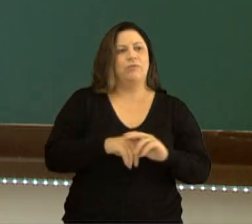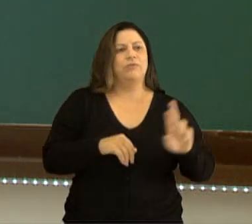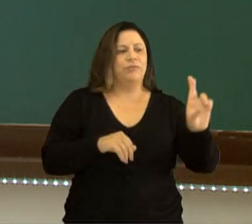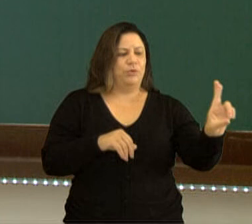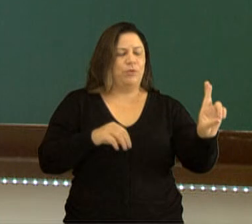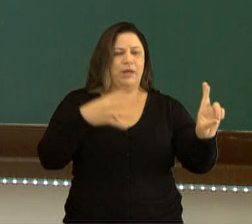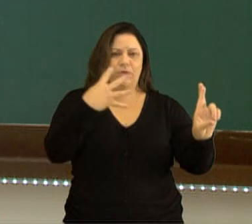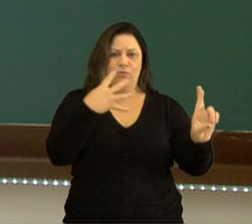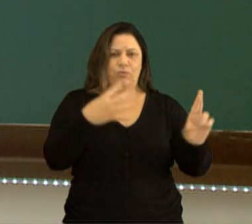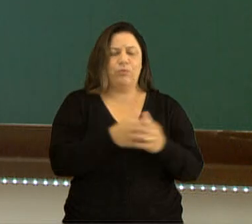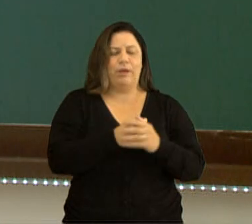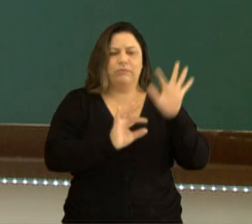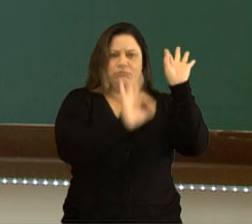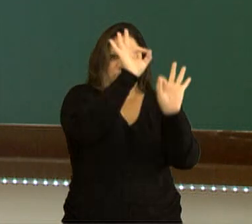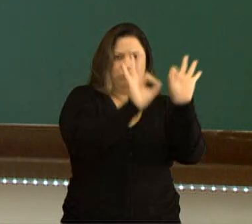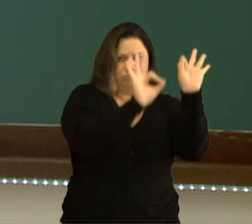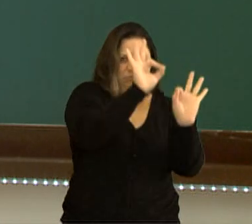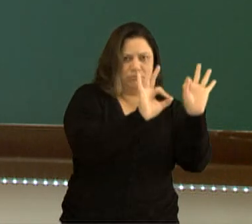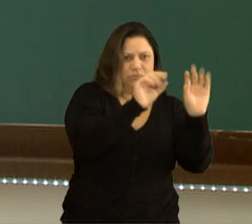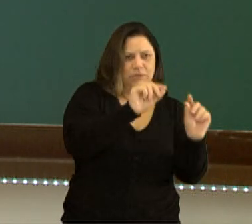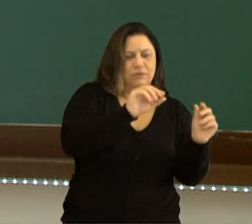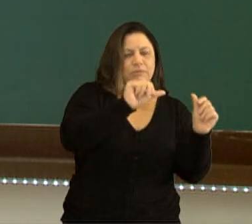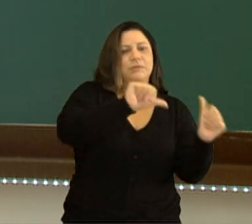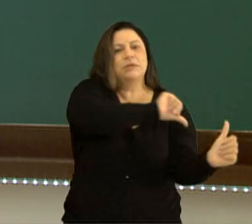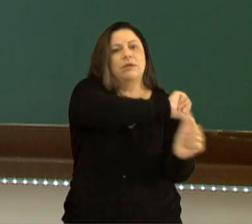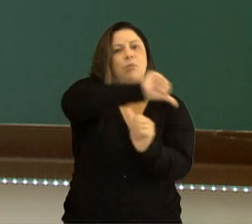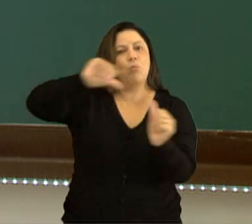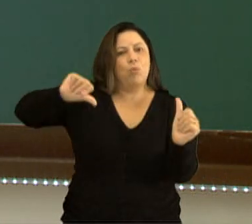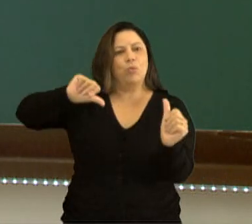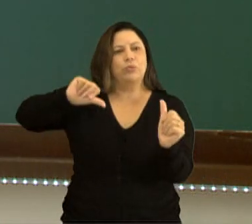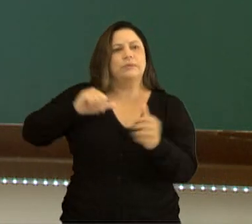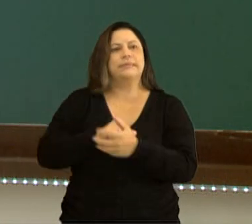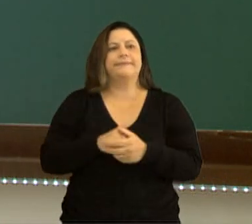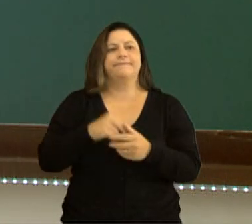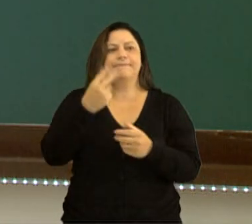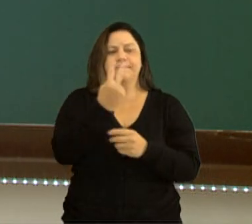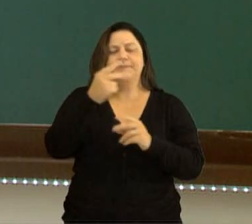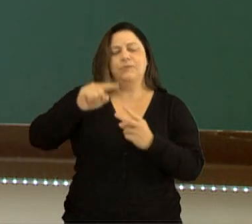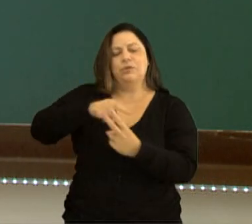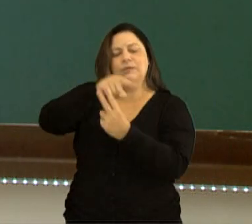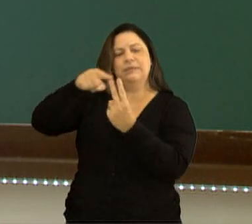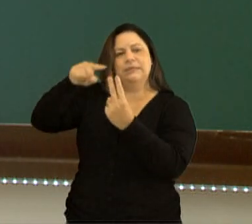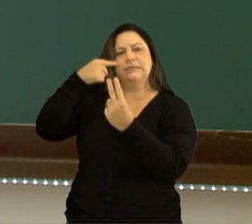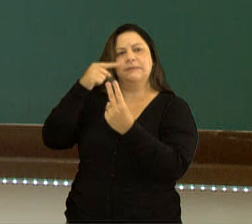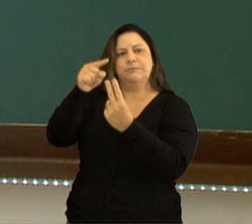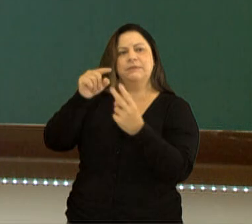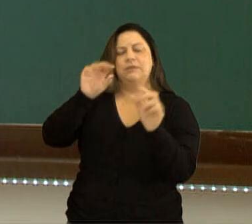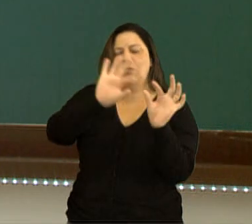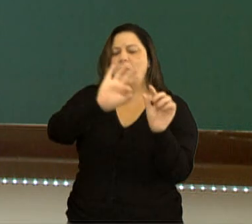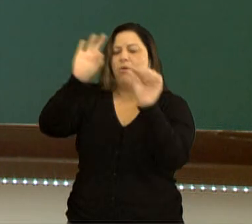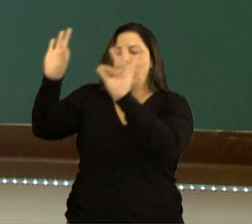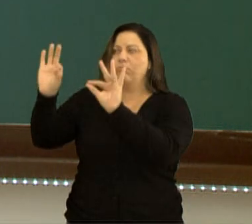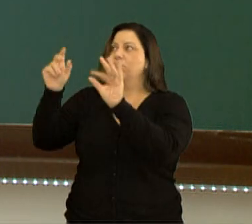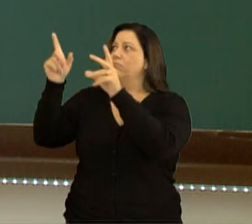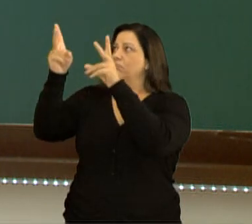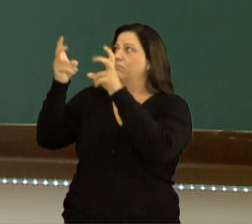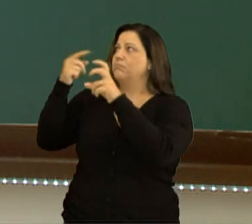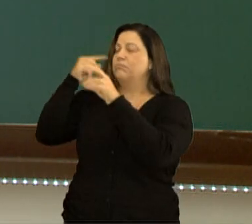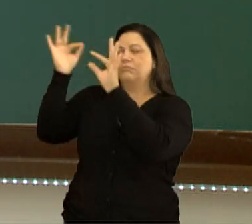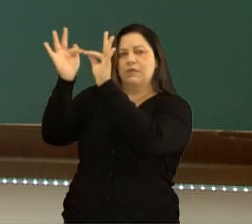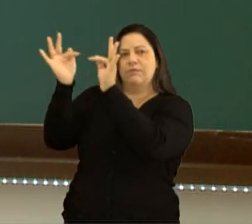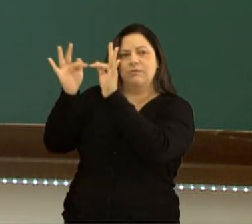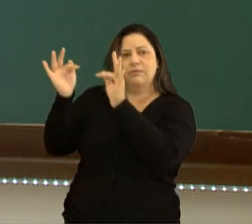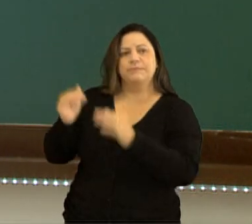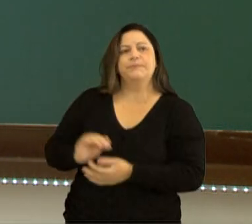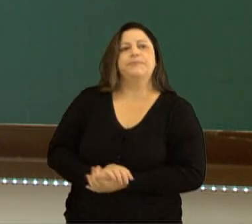organização. Agora, fazendo substituição, a altura 9 e o raio 4, fazendo o produto, 2 vezes 4, 8, 8 vezes